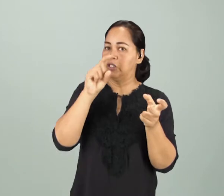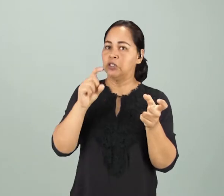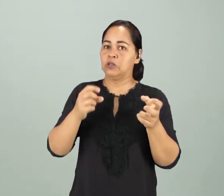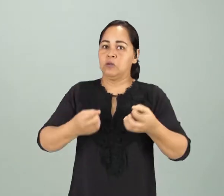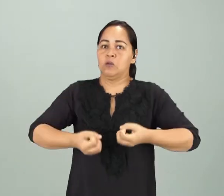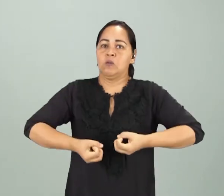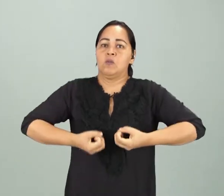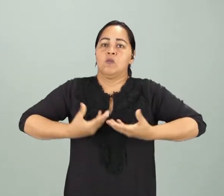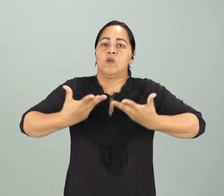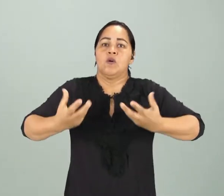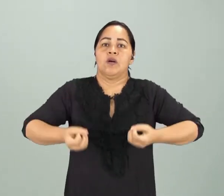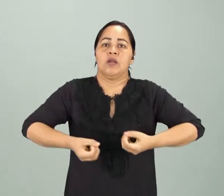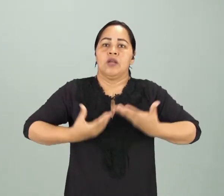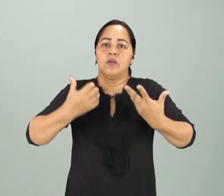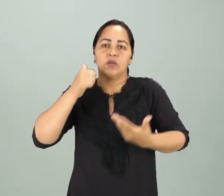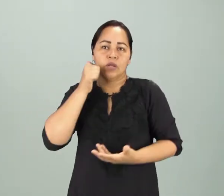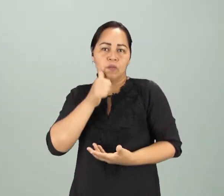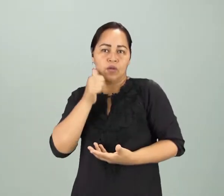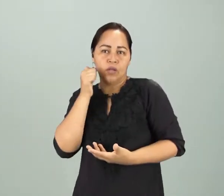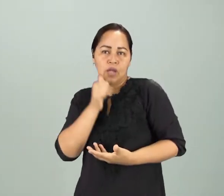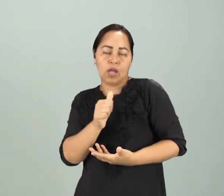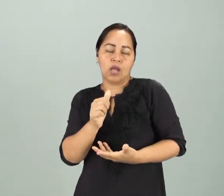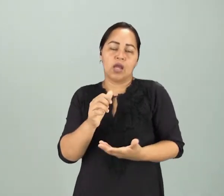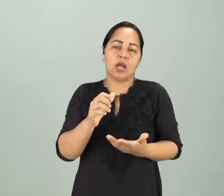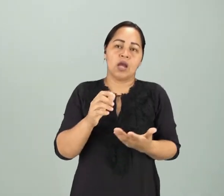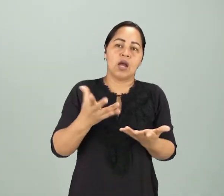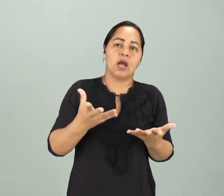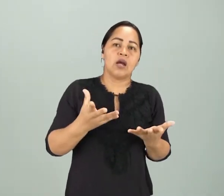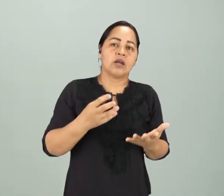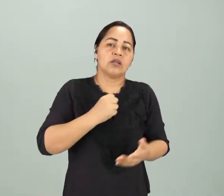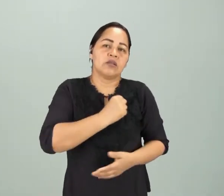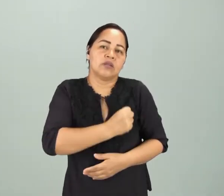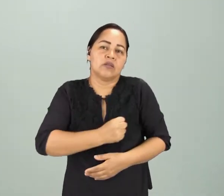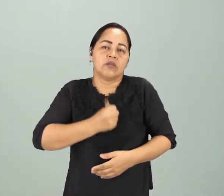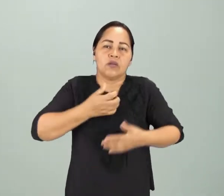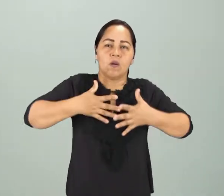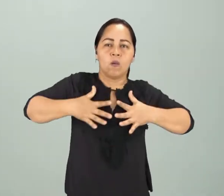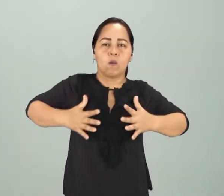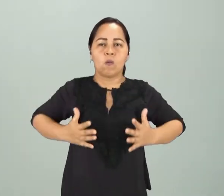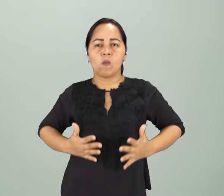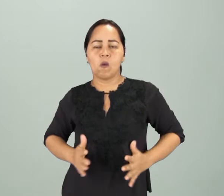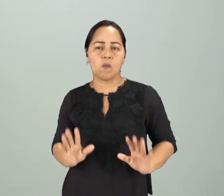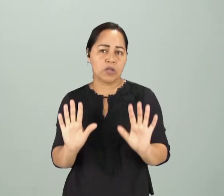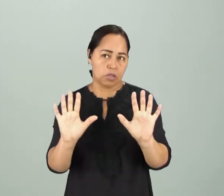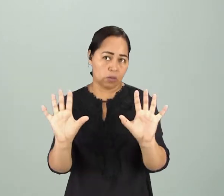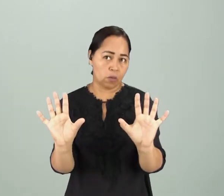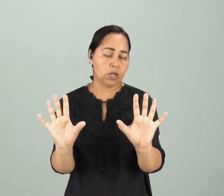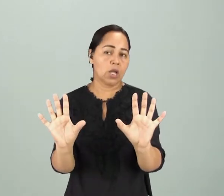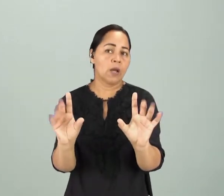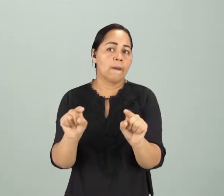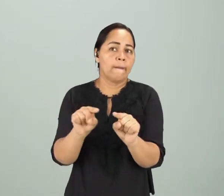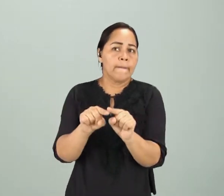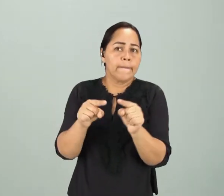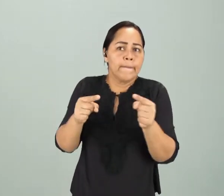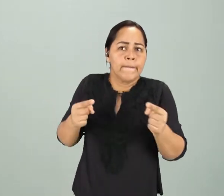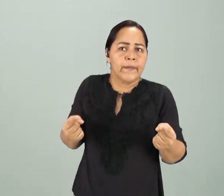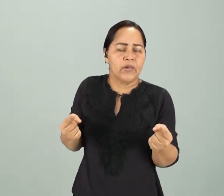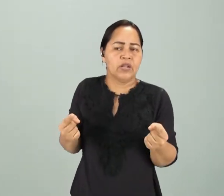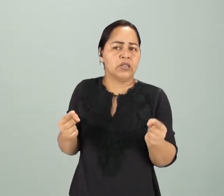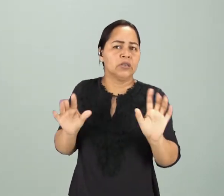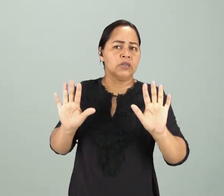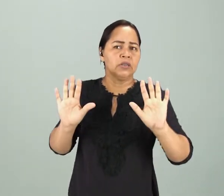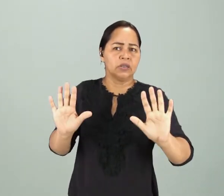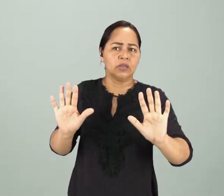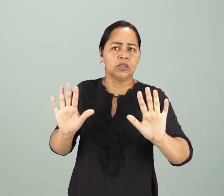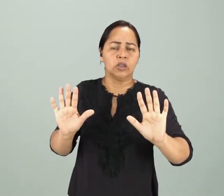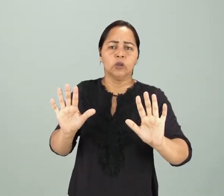poema, falava sobre a mulher, a ausência da mulher, o corpo e tudo isso. A partir dessas duas obras, Tentativa